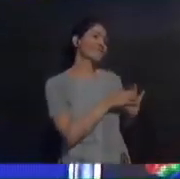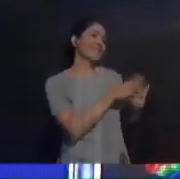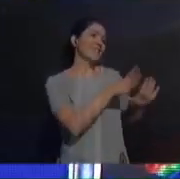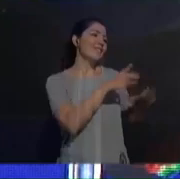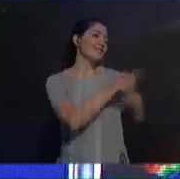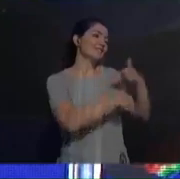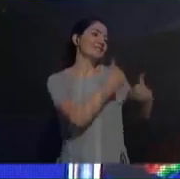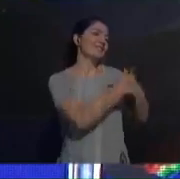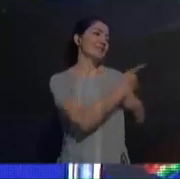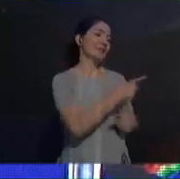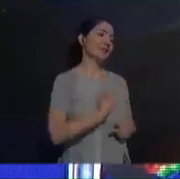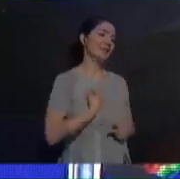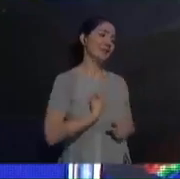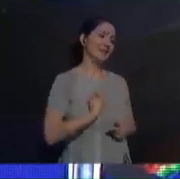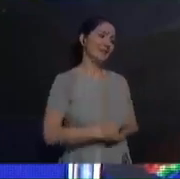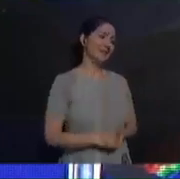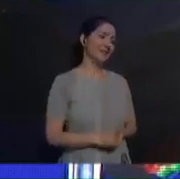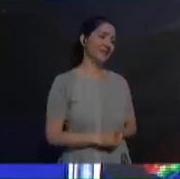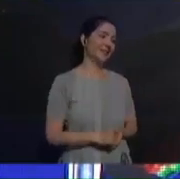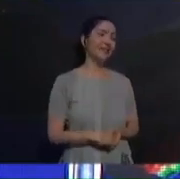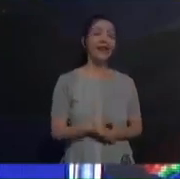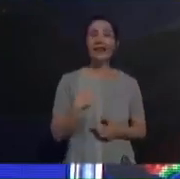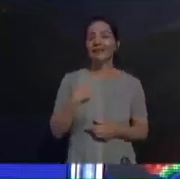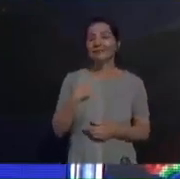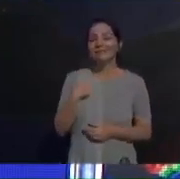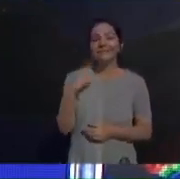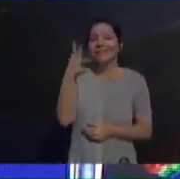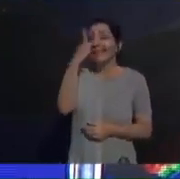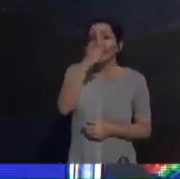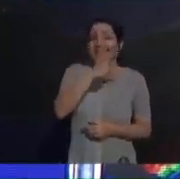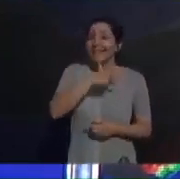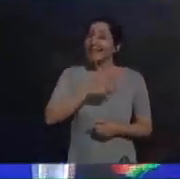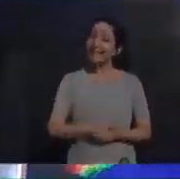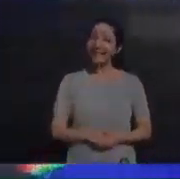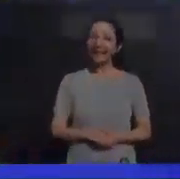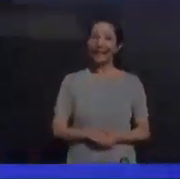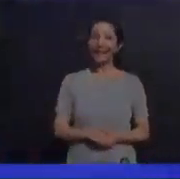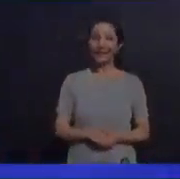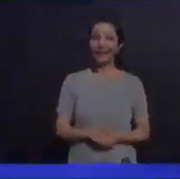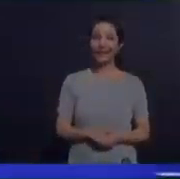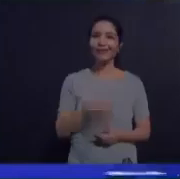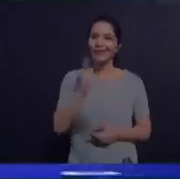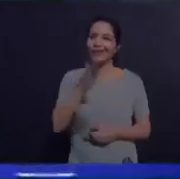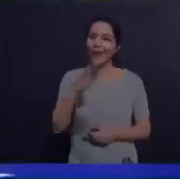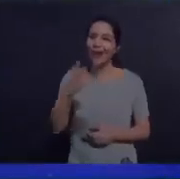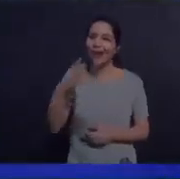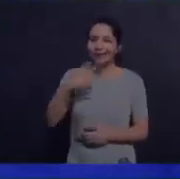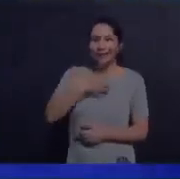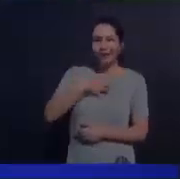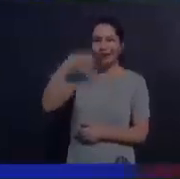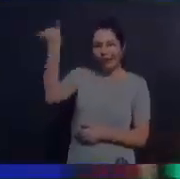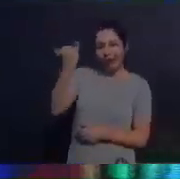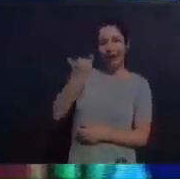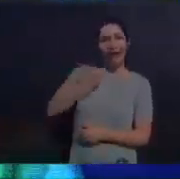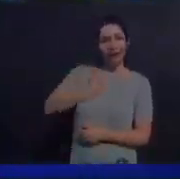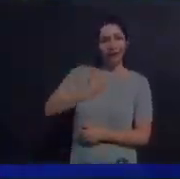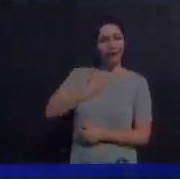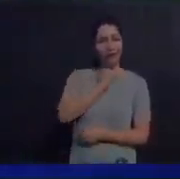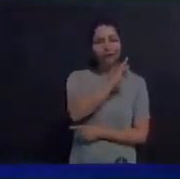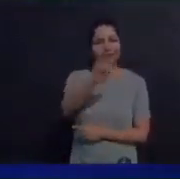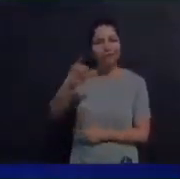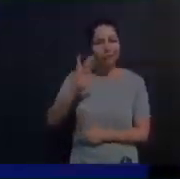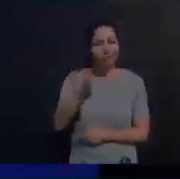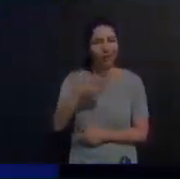vida. Ai, gente, é tão lindo, não é? Vocês já ouviram Deus falar isso para vocês?